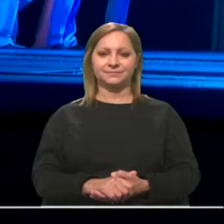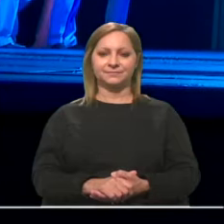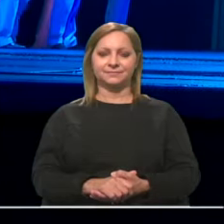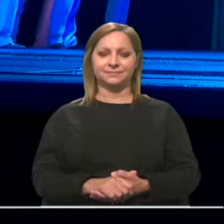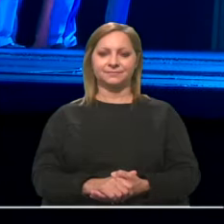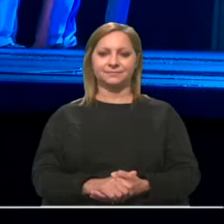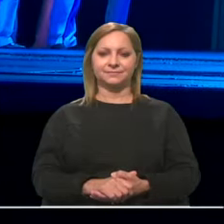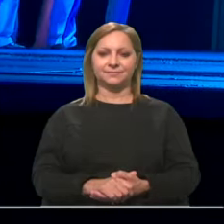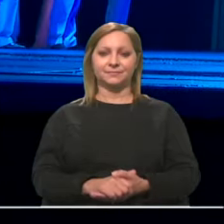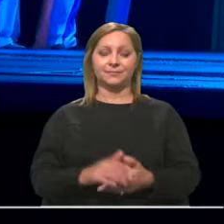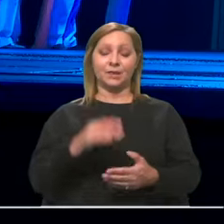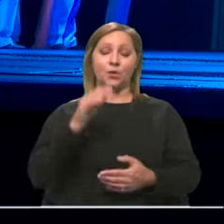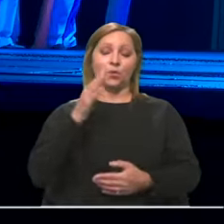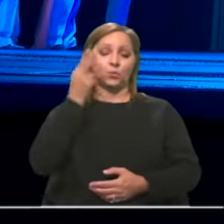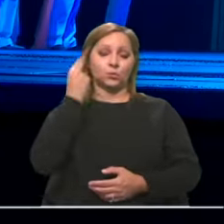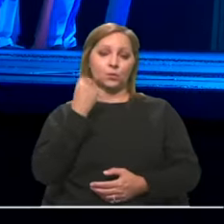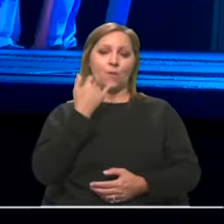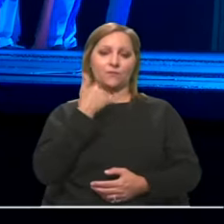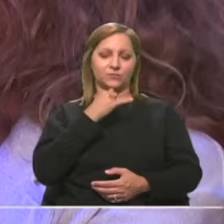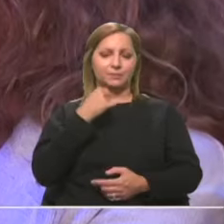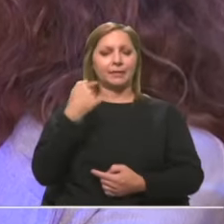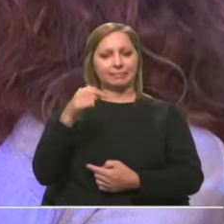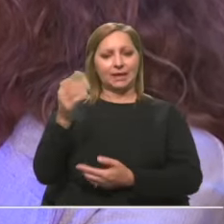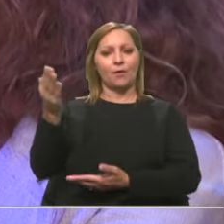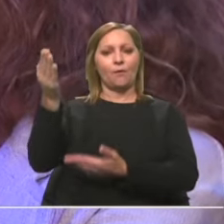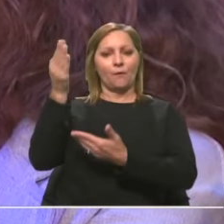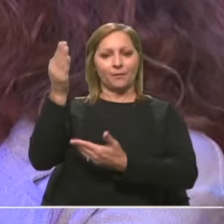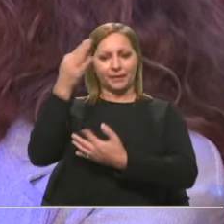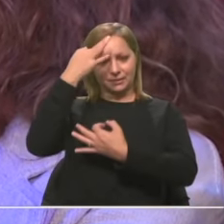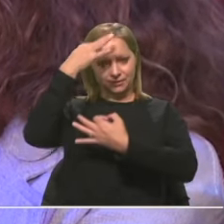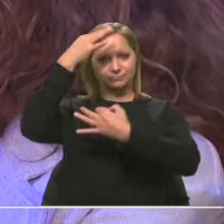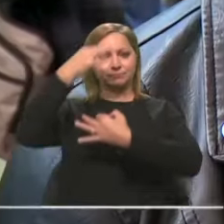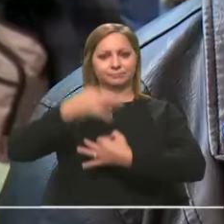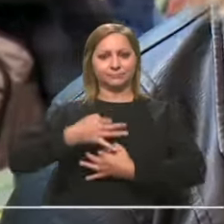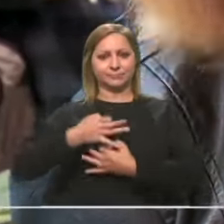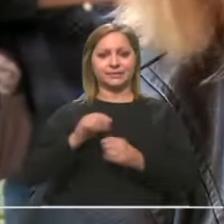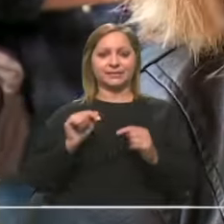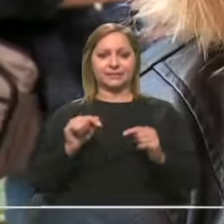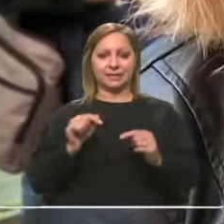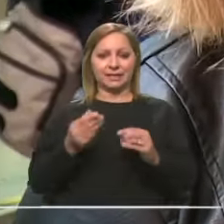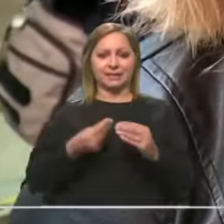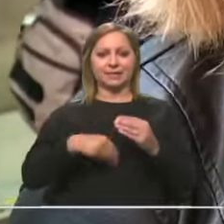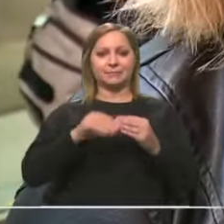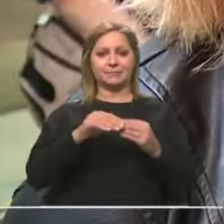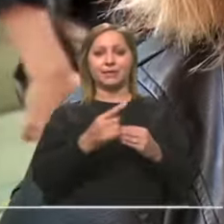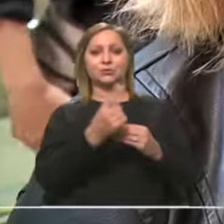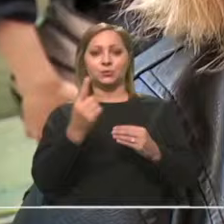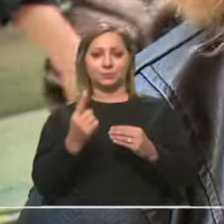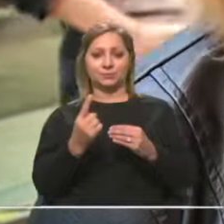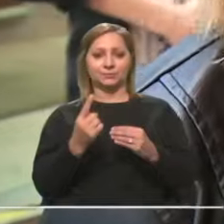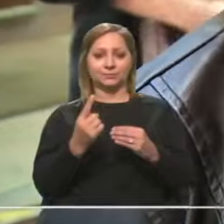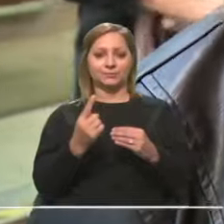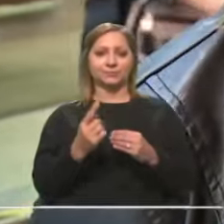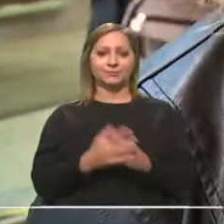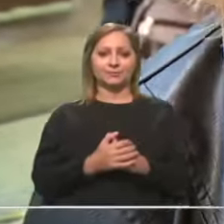João, felizmente, tem tido algumas bem merecidas homenagens e esta vai ser